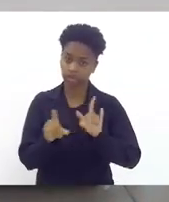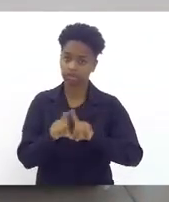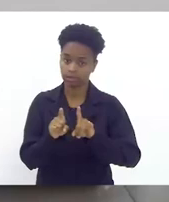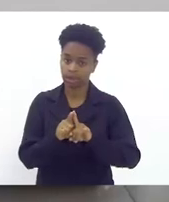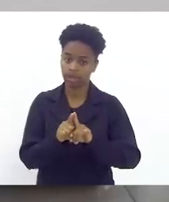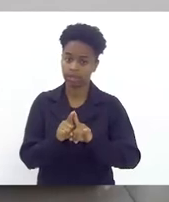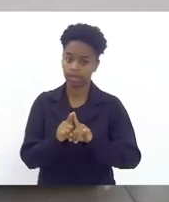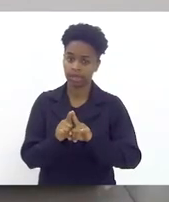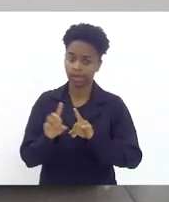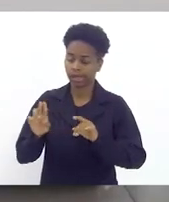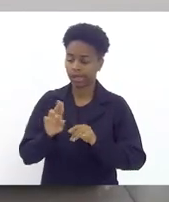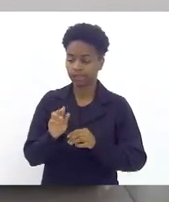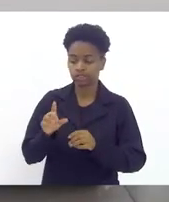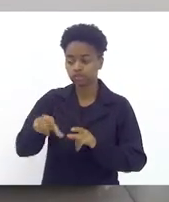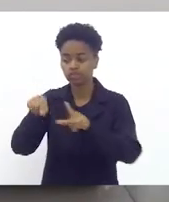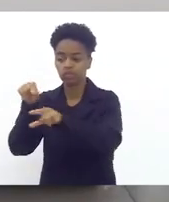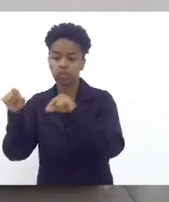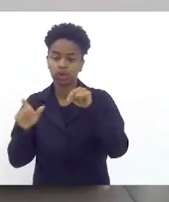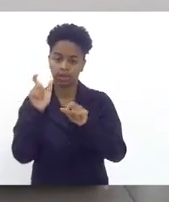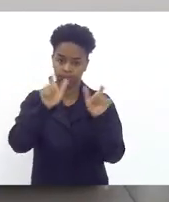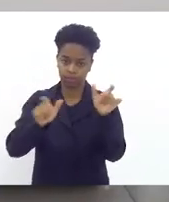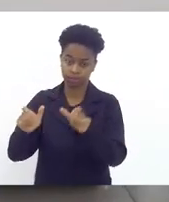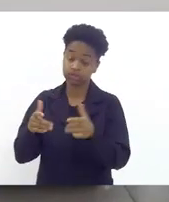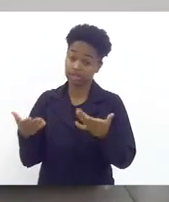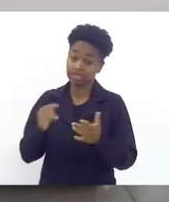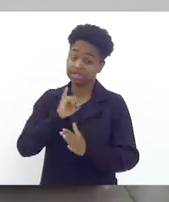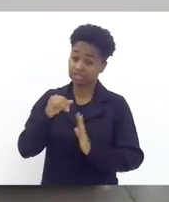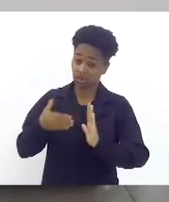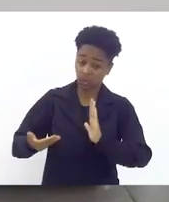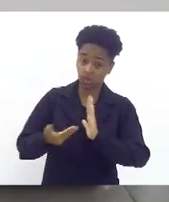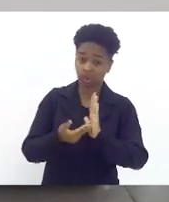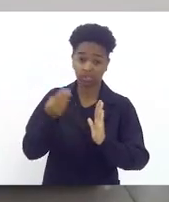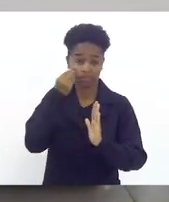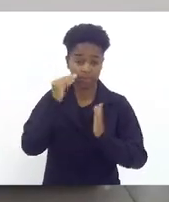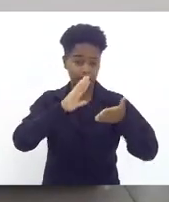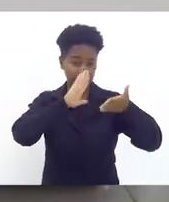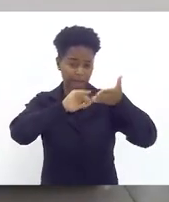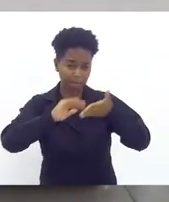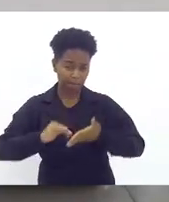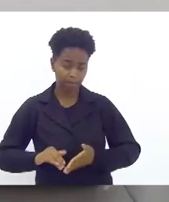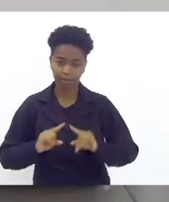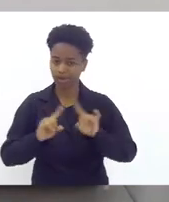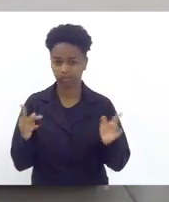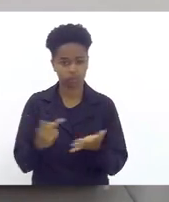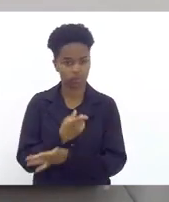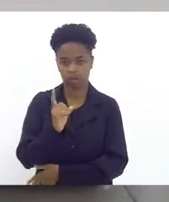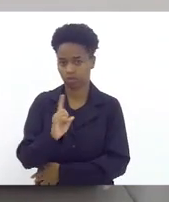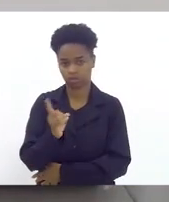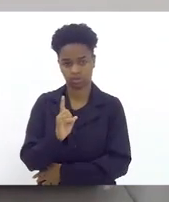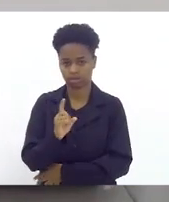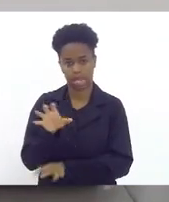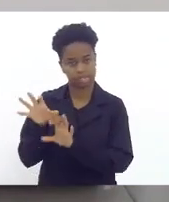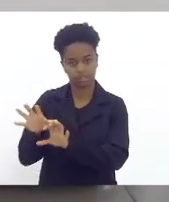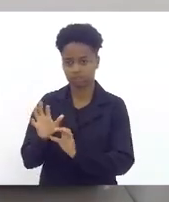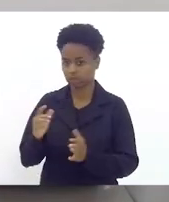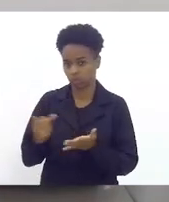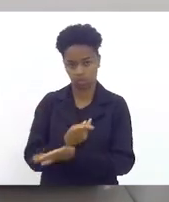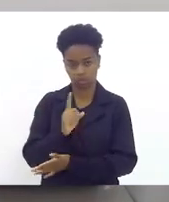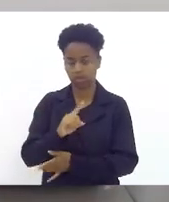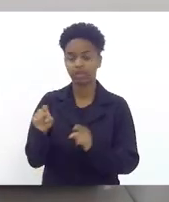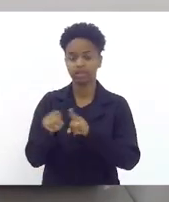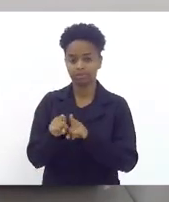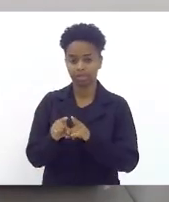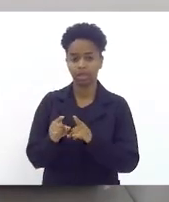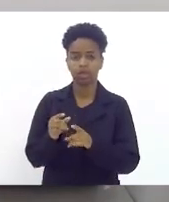em conjuntos Ou seja ainda que o congresso que era de lapidar isso não vai acontecer dessa forma e a participação